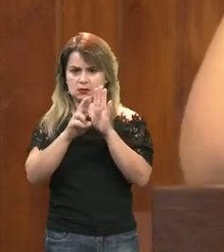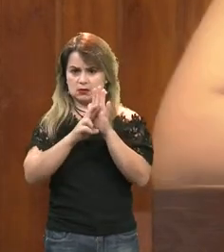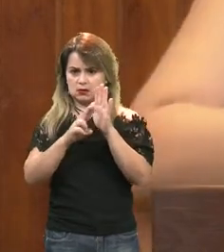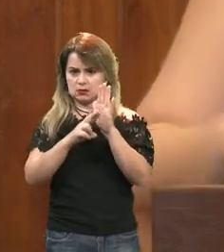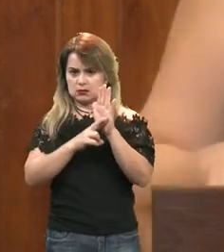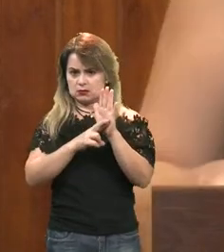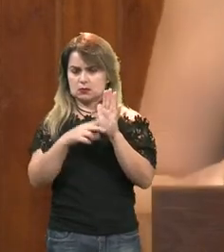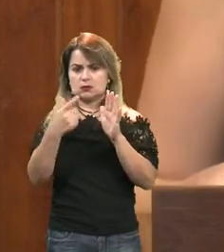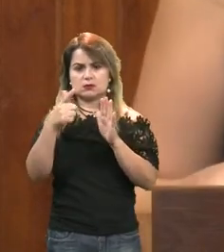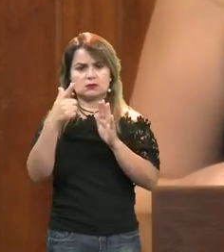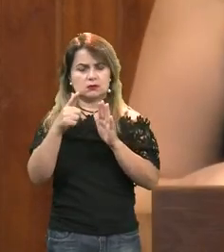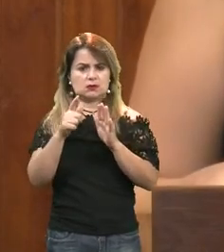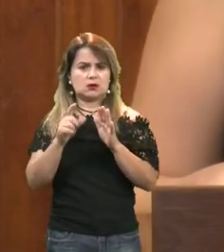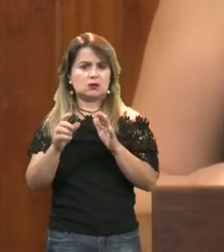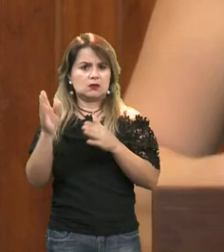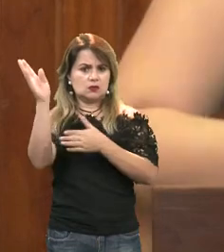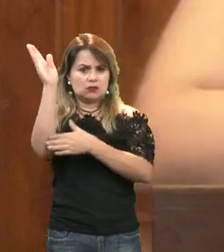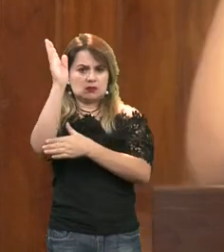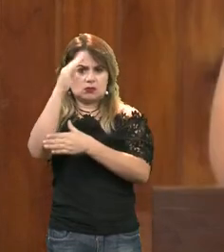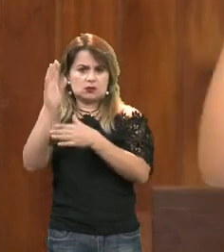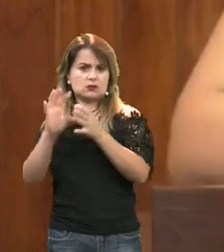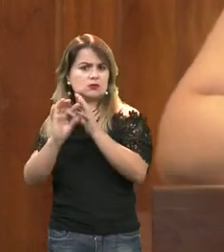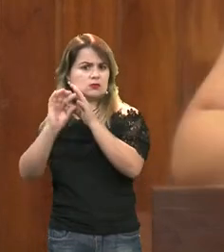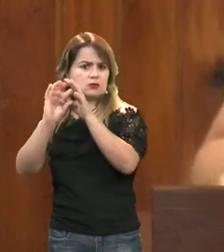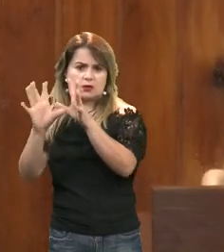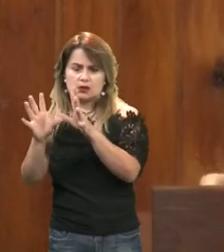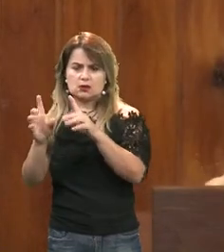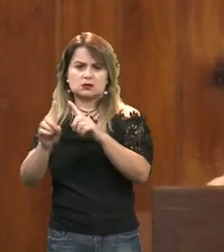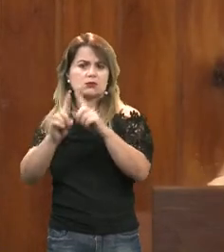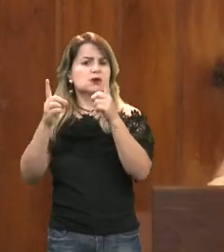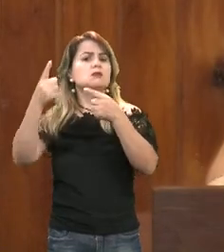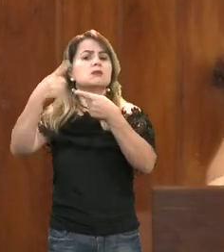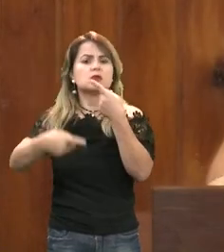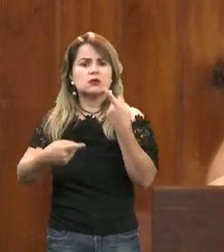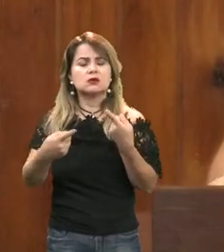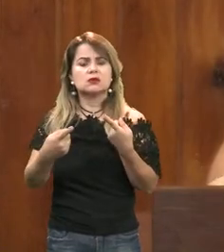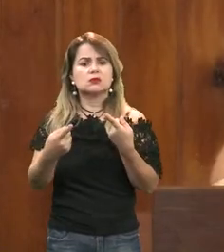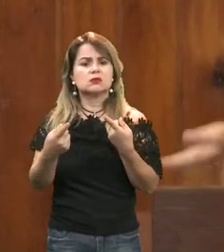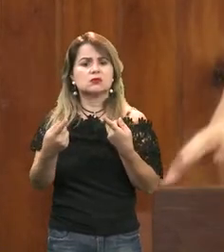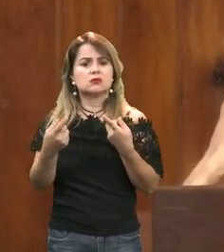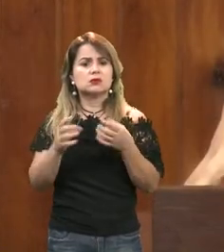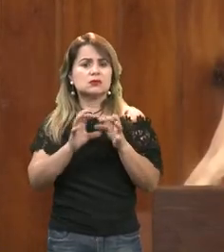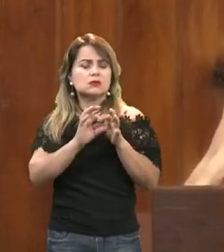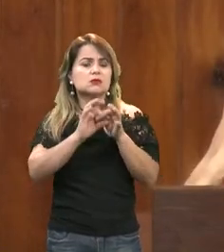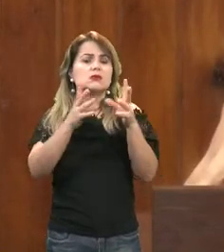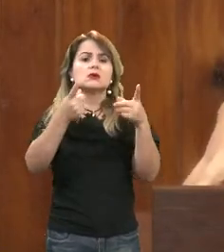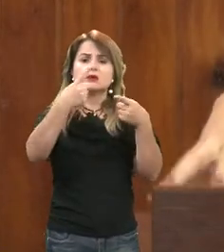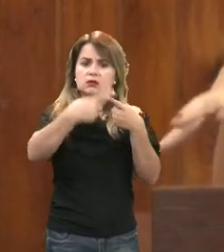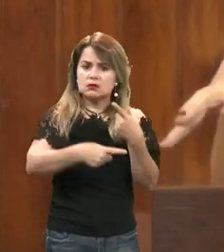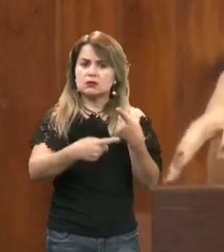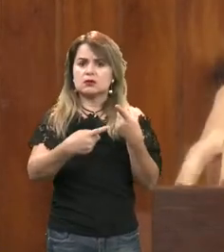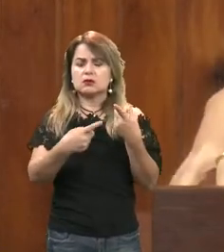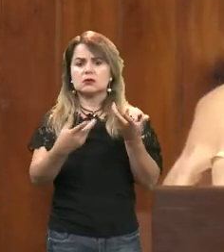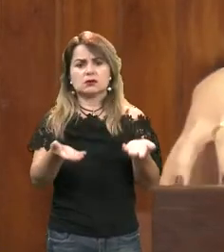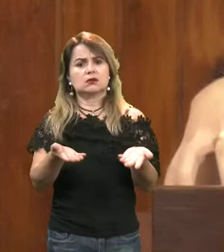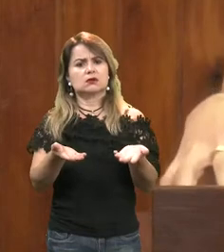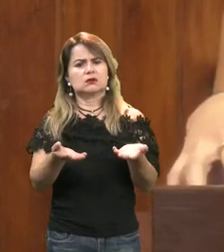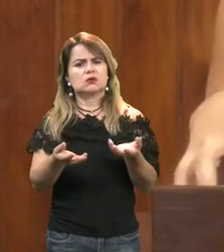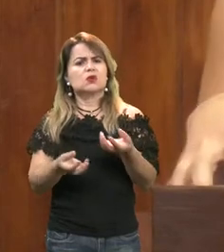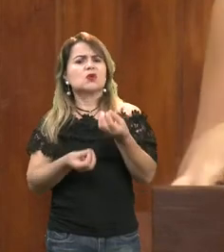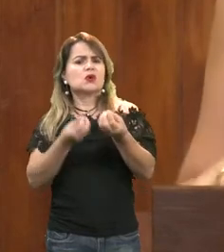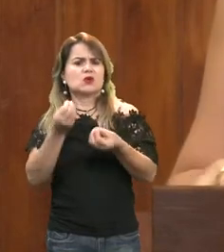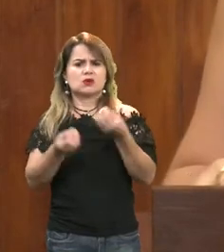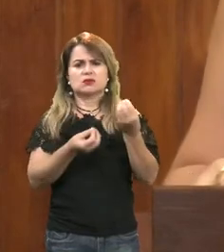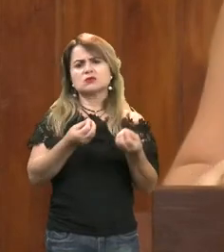Ele dá, mas não dá. Ele autoriza, mas não concede. E esse é o nosso